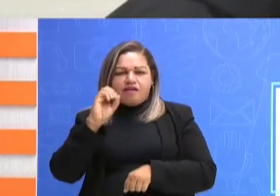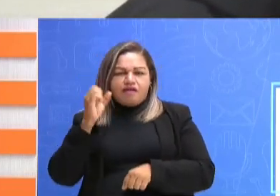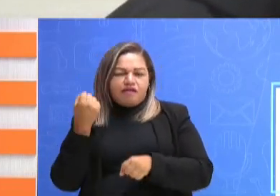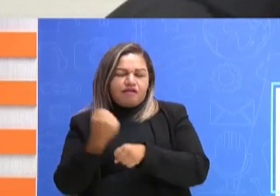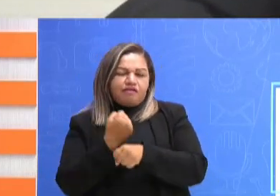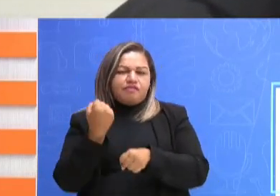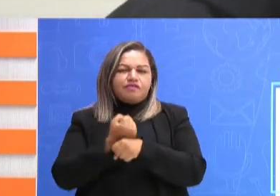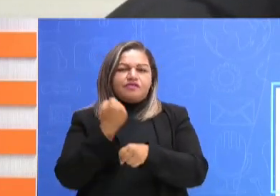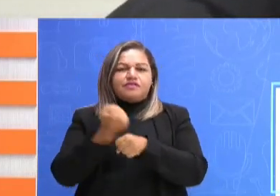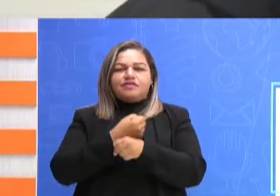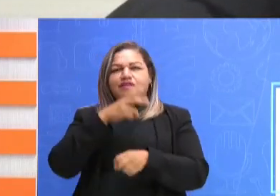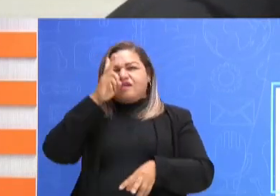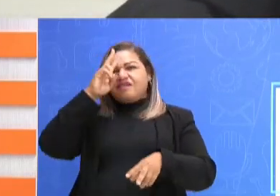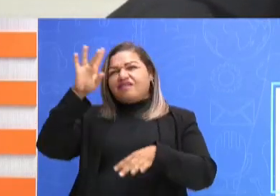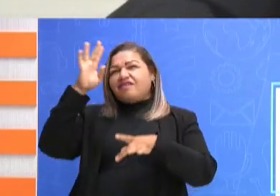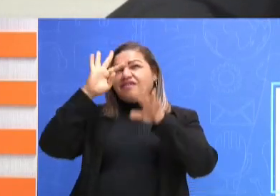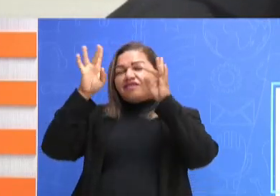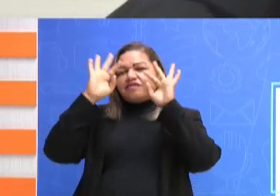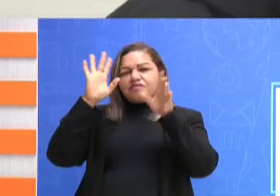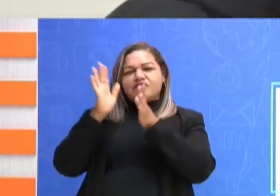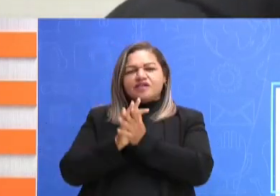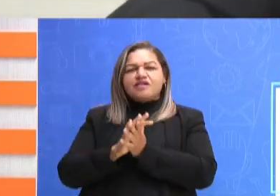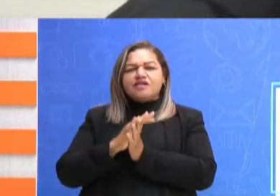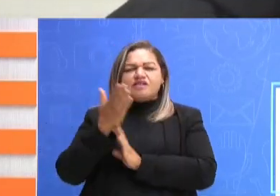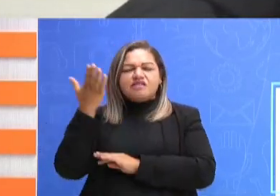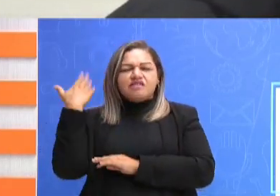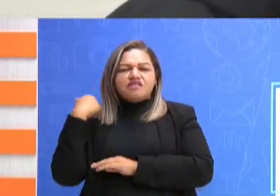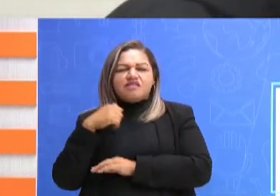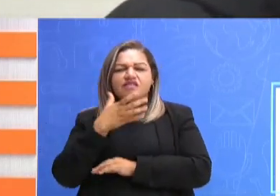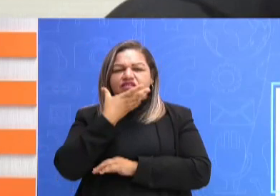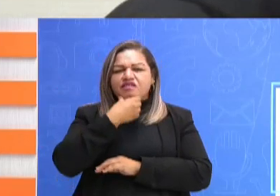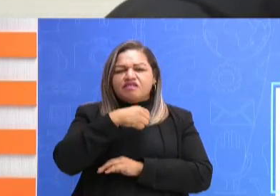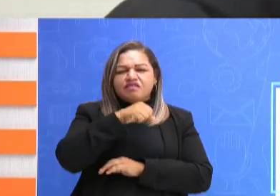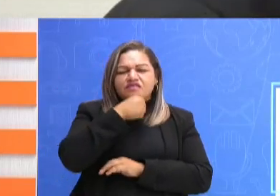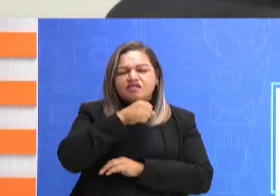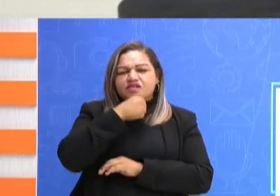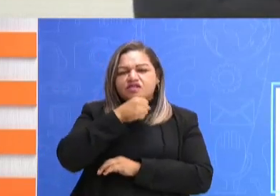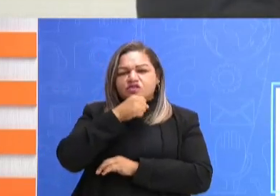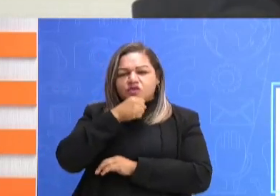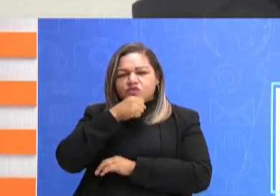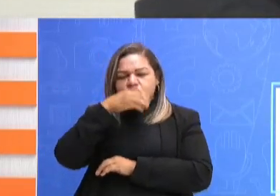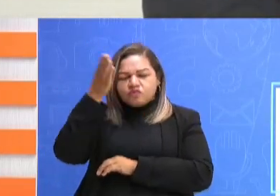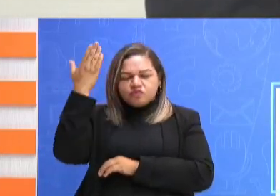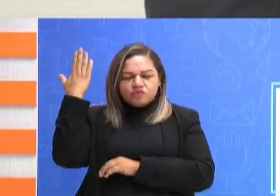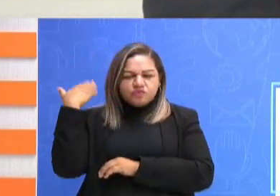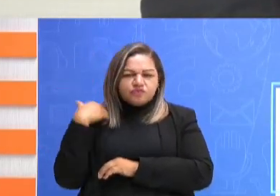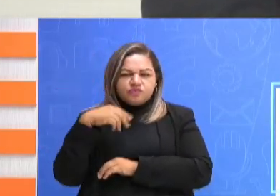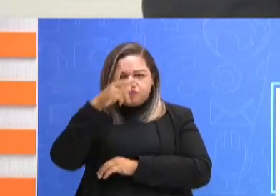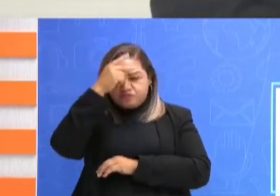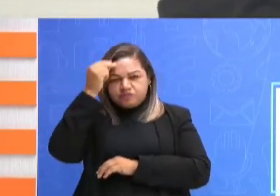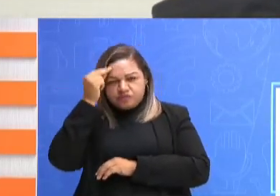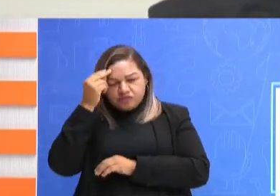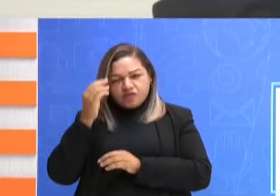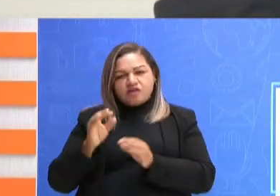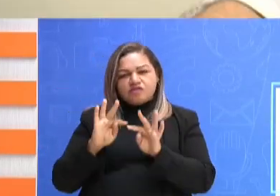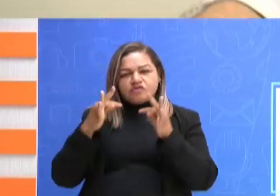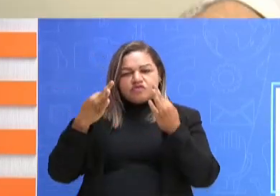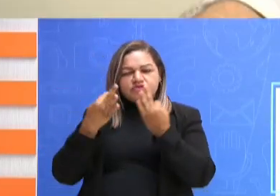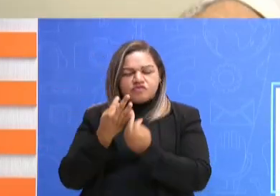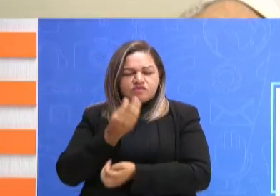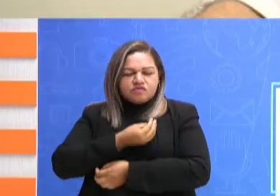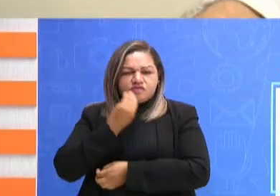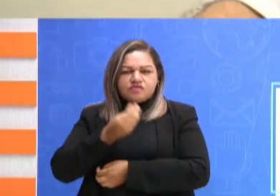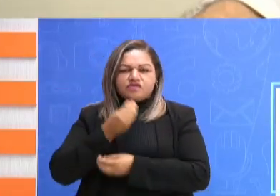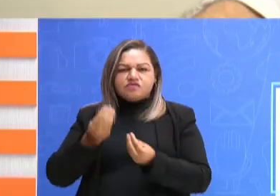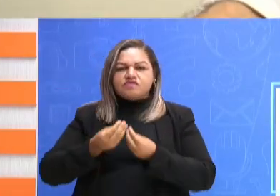tenho lembranças aqui, seu avô, quando foi prefeito dessa cidade, dedica, a sua família inteira dedicou as suas